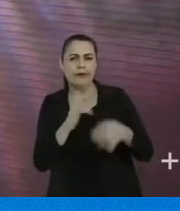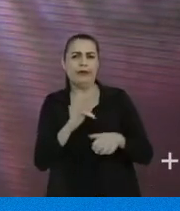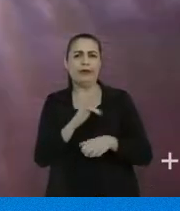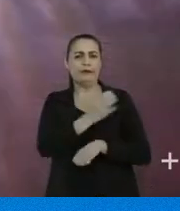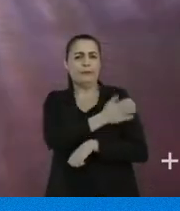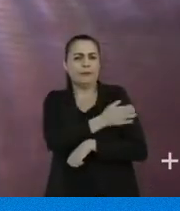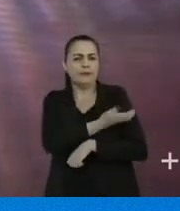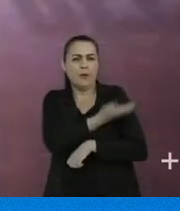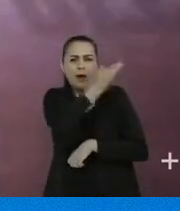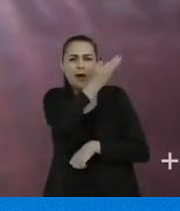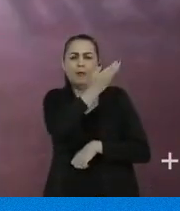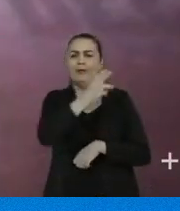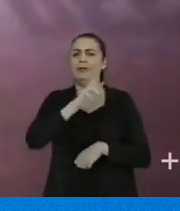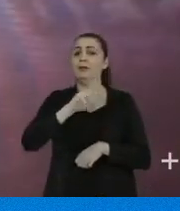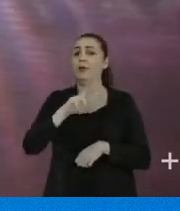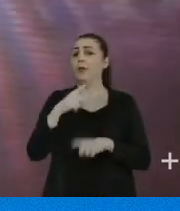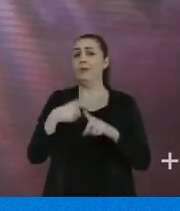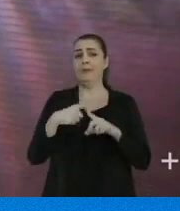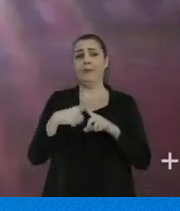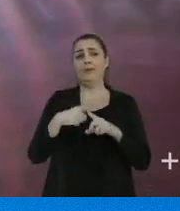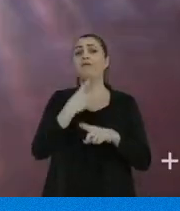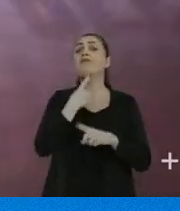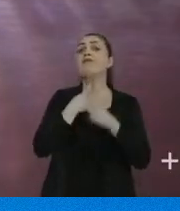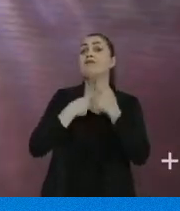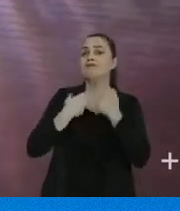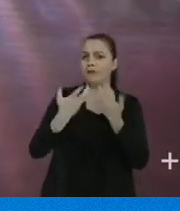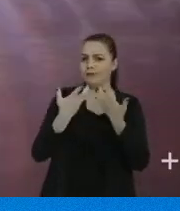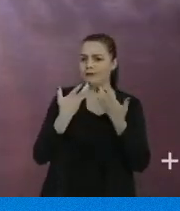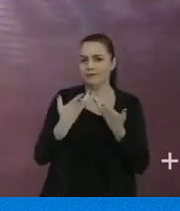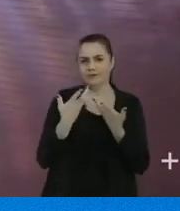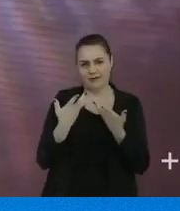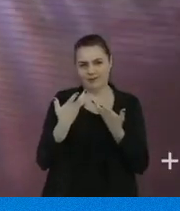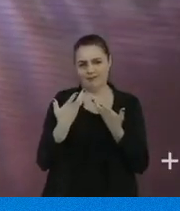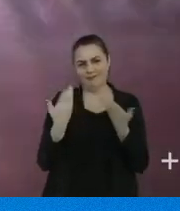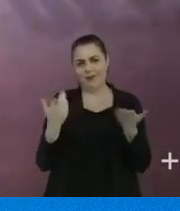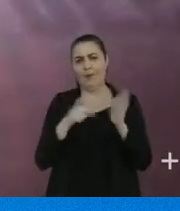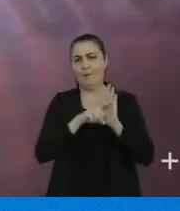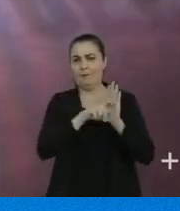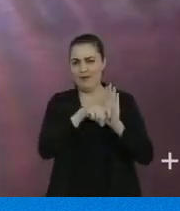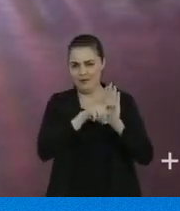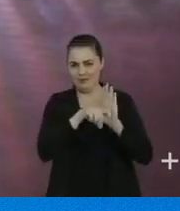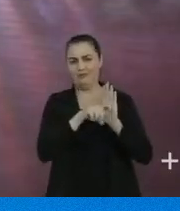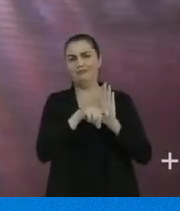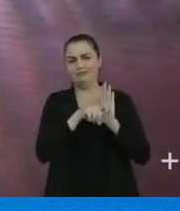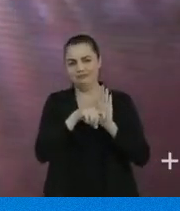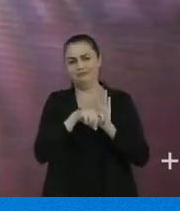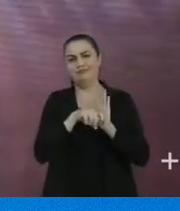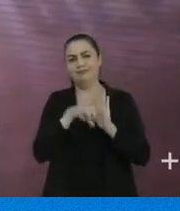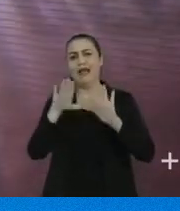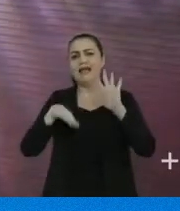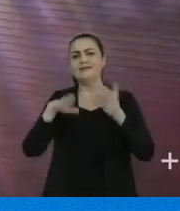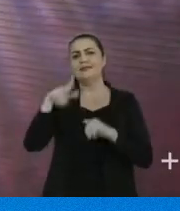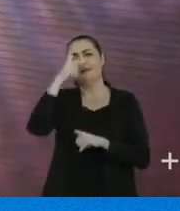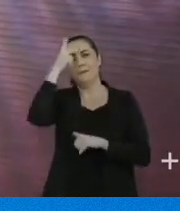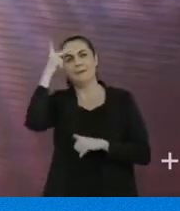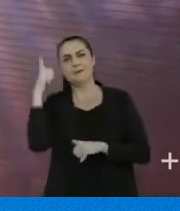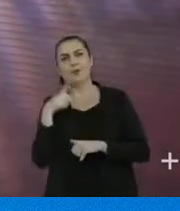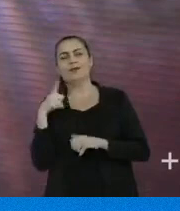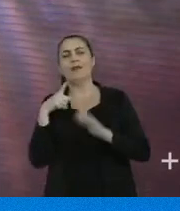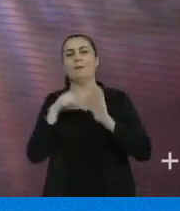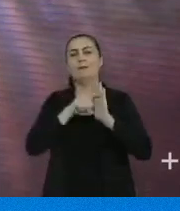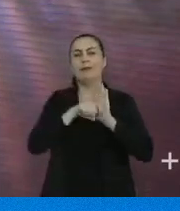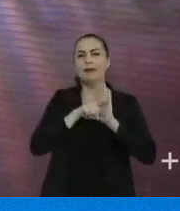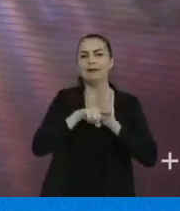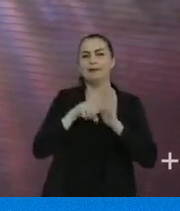gente tem que tirar da cabeça. A gente atende muita gente que às vezes ainda vem com esse estigma que a